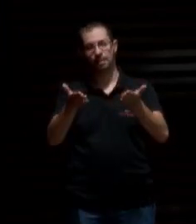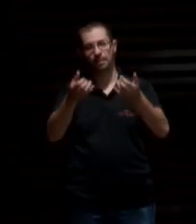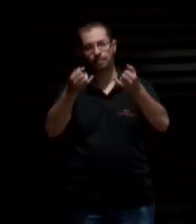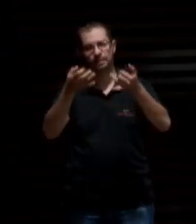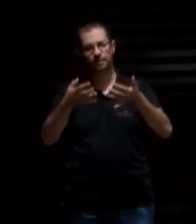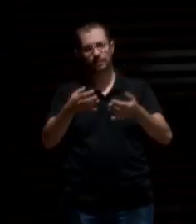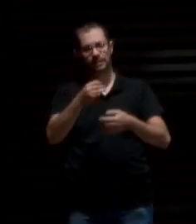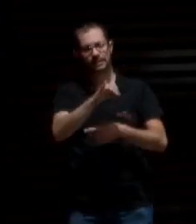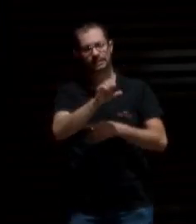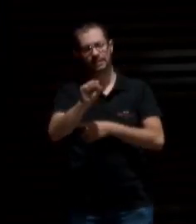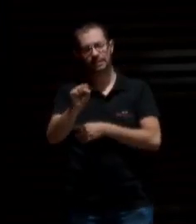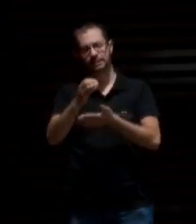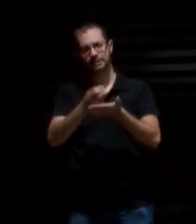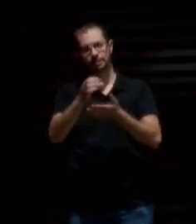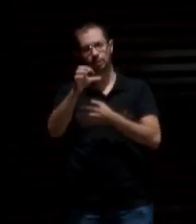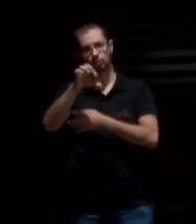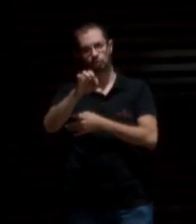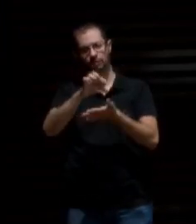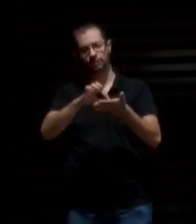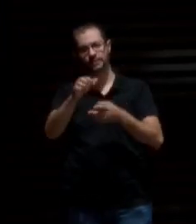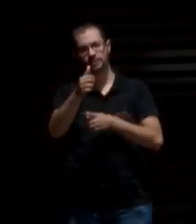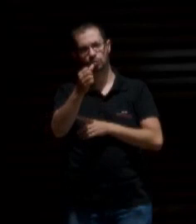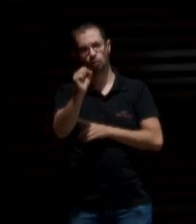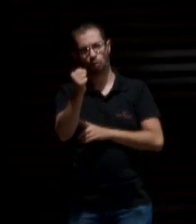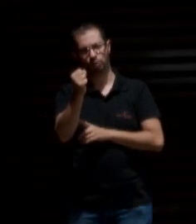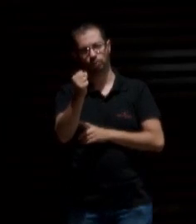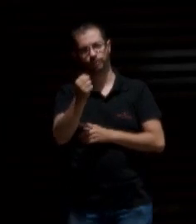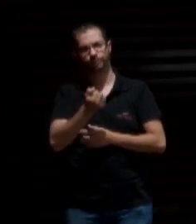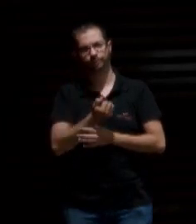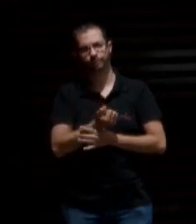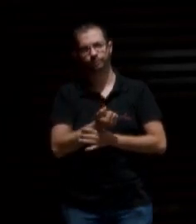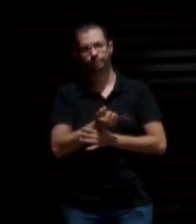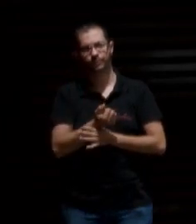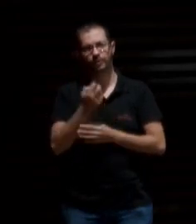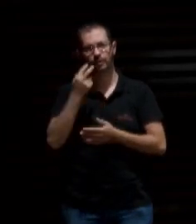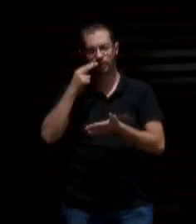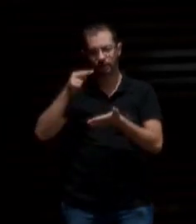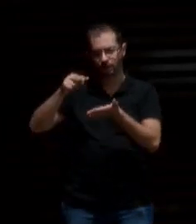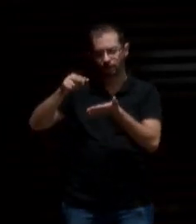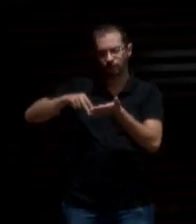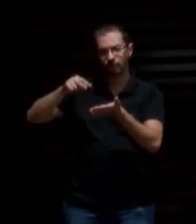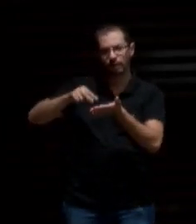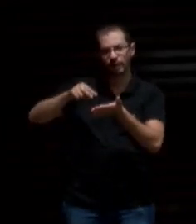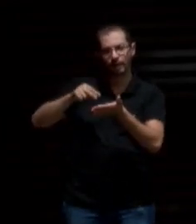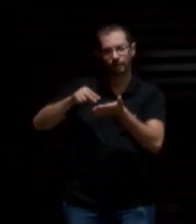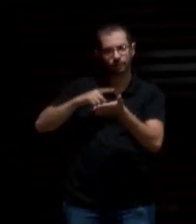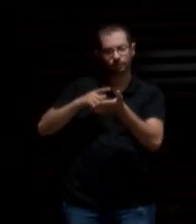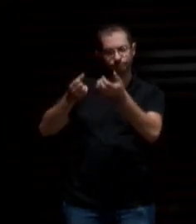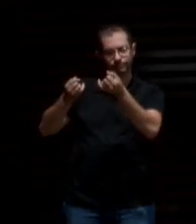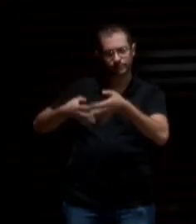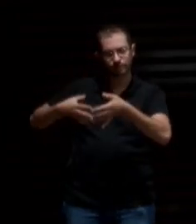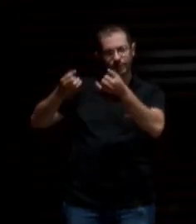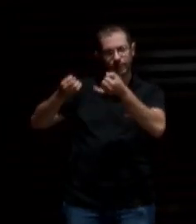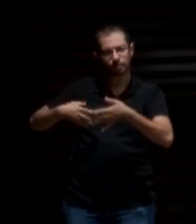em Isaías capítulo 9, versículo 8. É um texto que eu vou ler, irmão, que eu vou fazendo algumas observações no meio do caminho, só